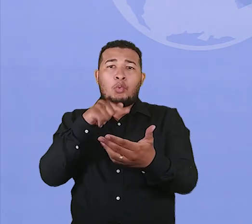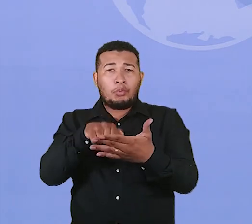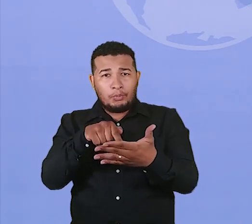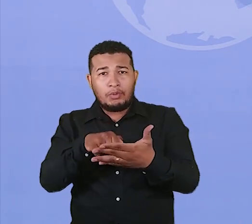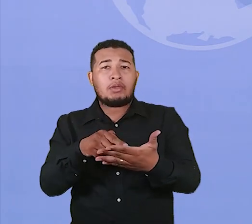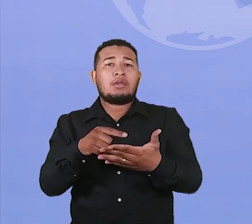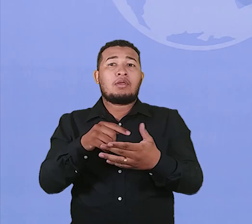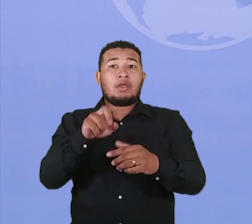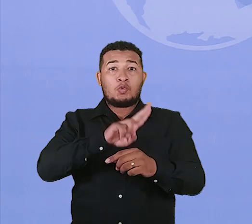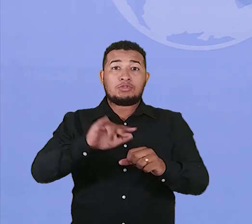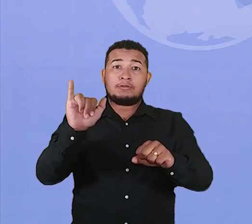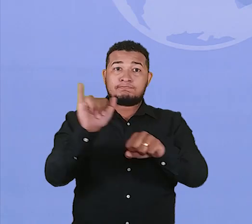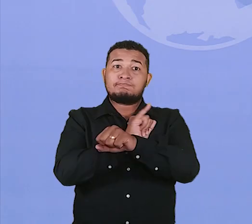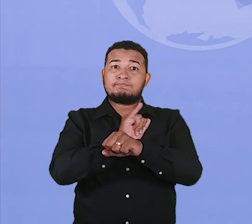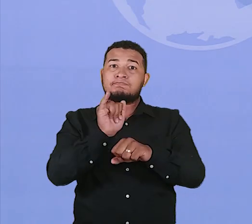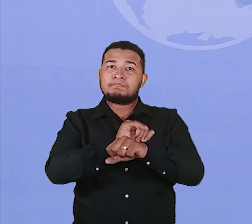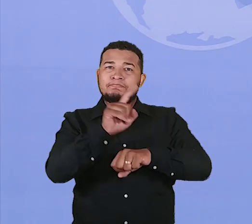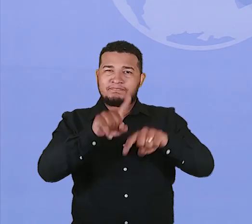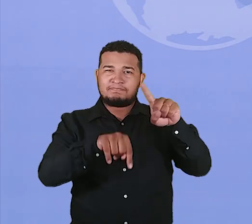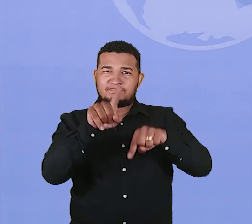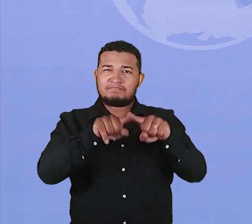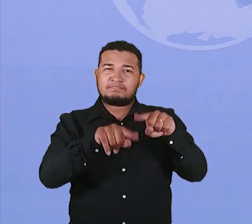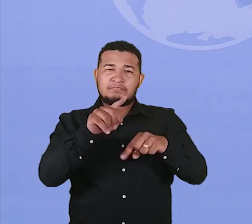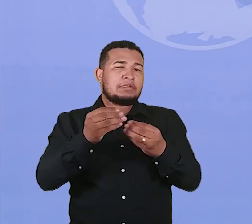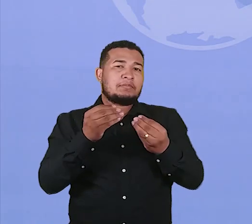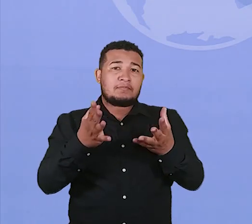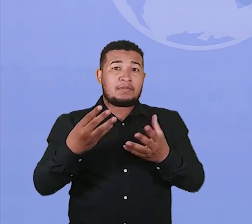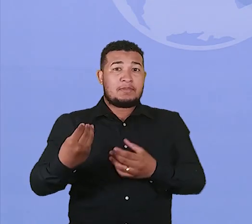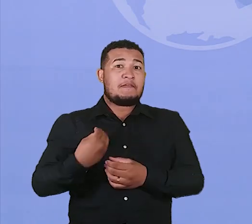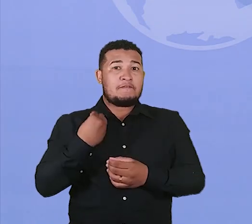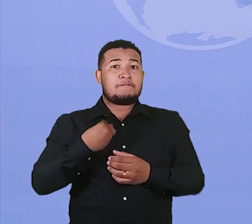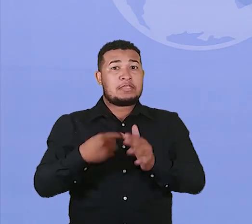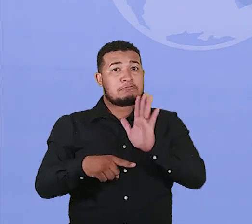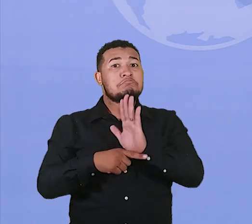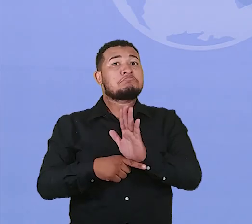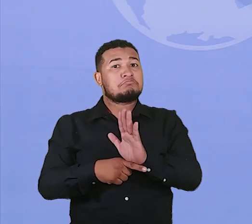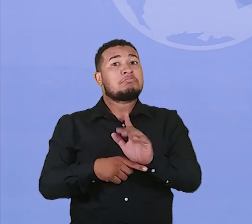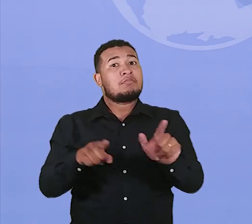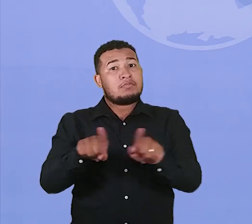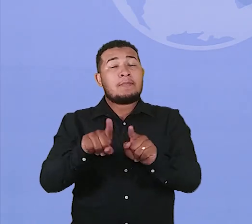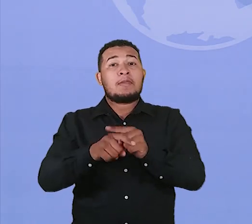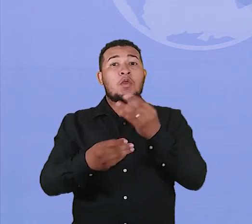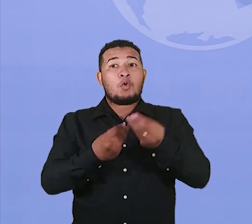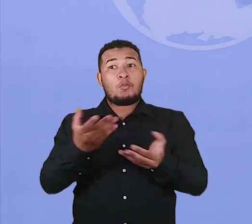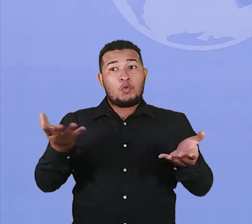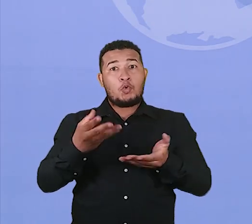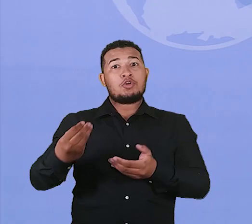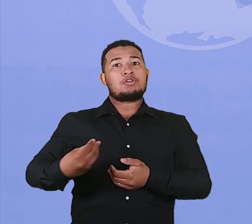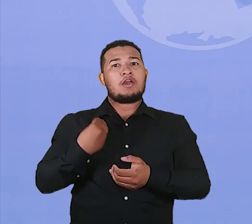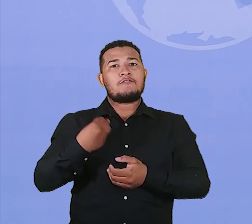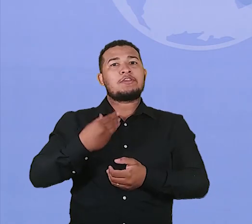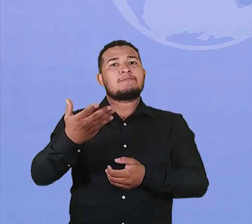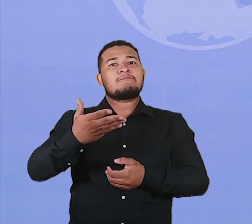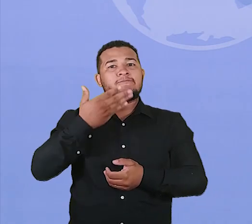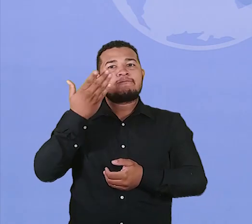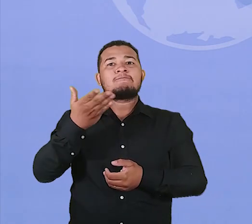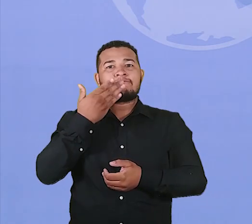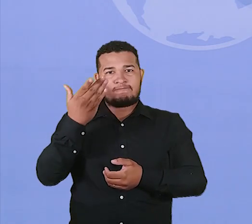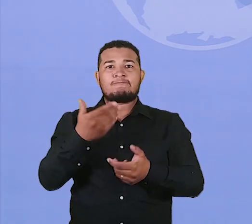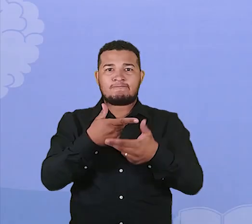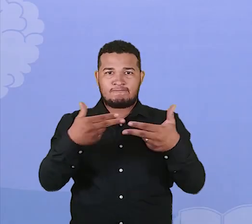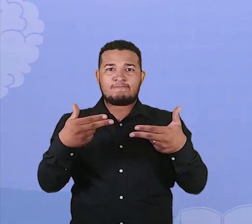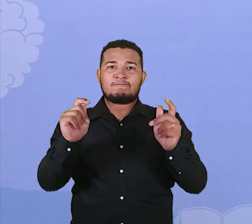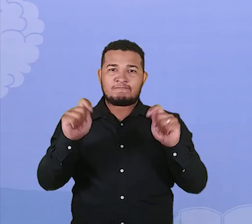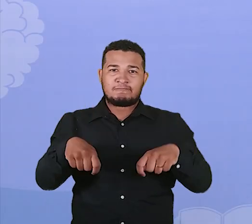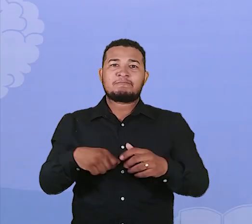pouco utilizando essas ferramentas para facilitar a vida deles assim como nossa vida é facilitada hoje com que a